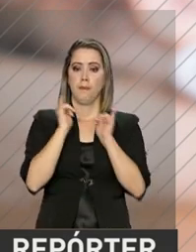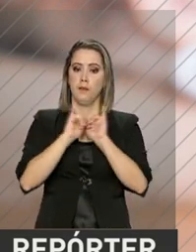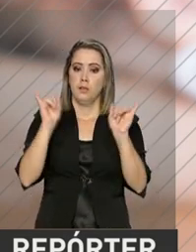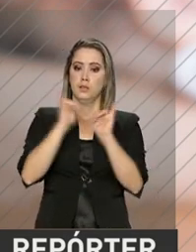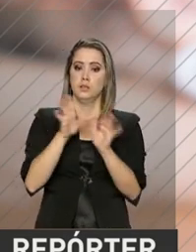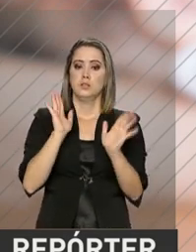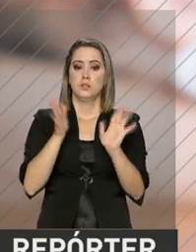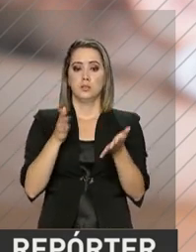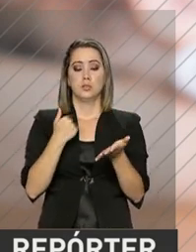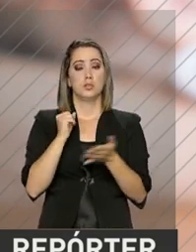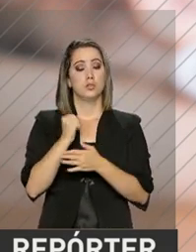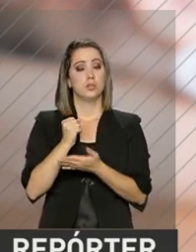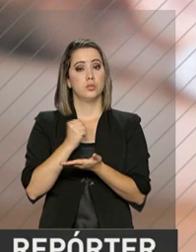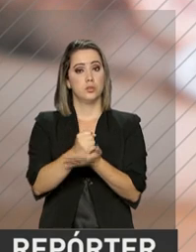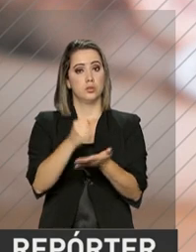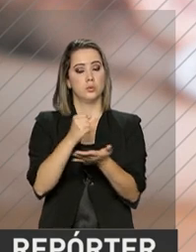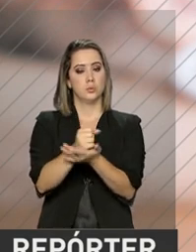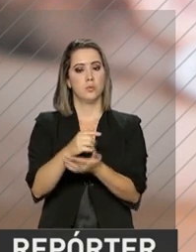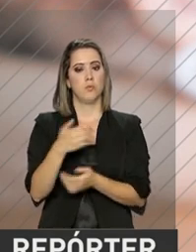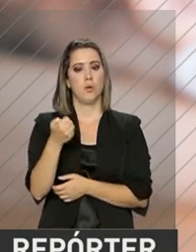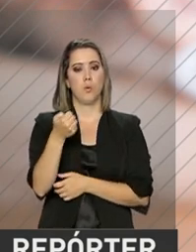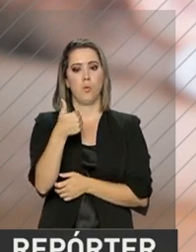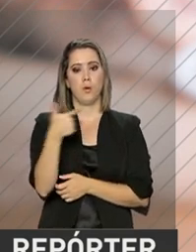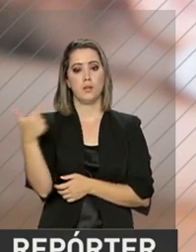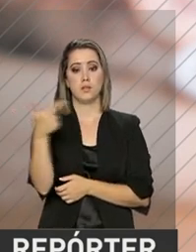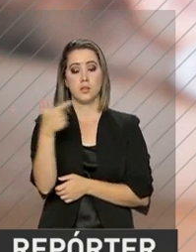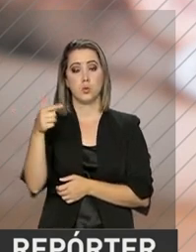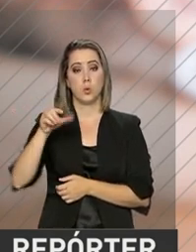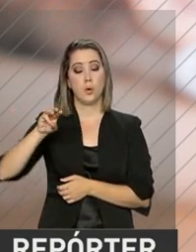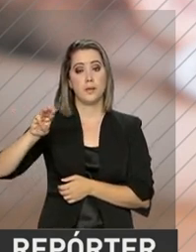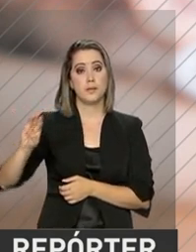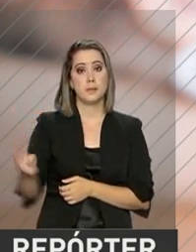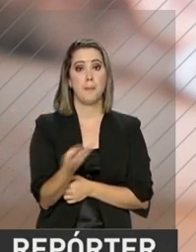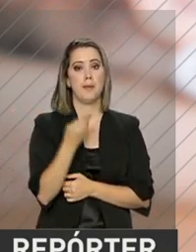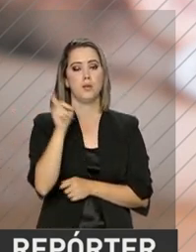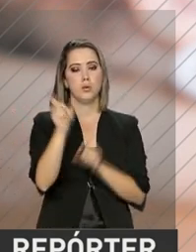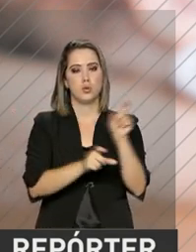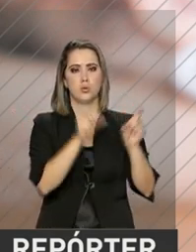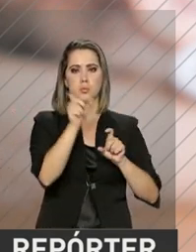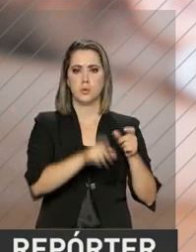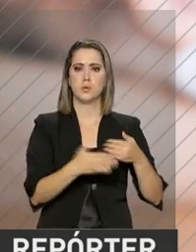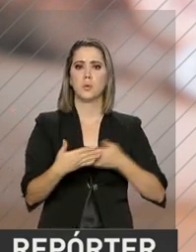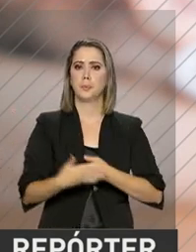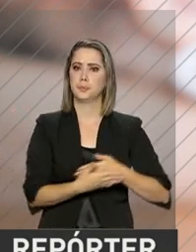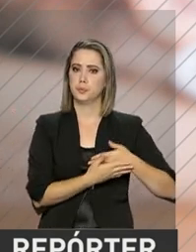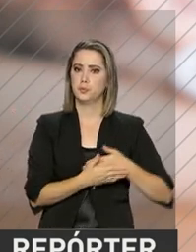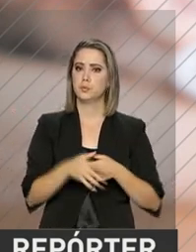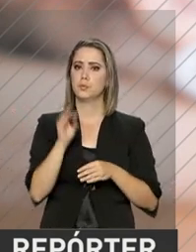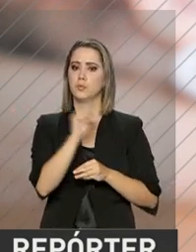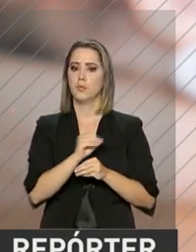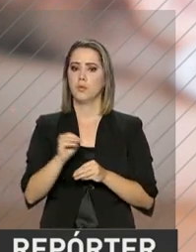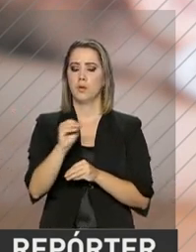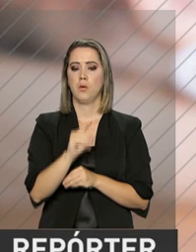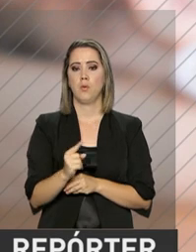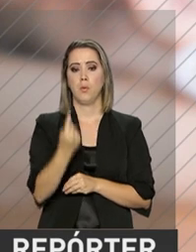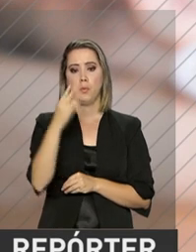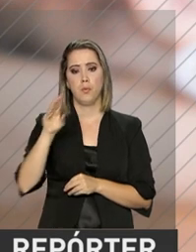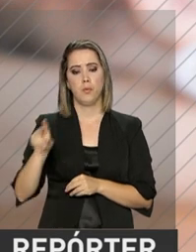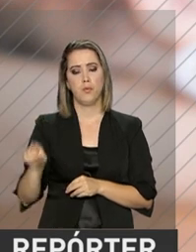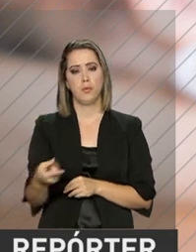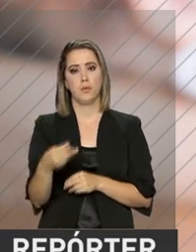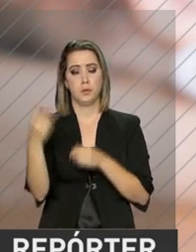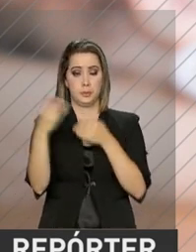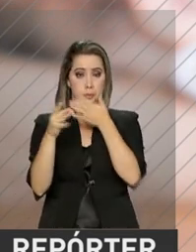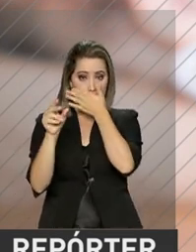leite já beneficiou quase 2 milhões de recém-nascidos, contou com o apoio de quase 15 milhão e de mulheres